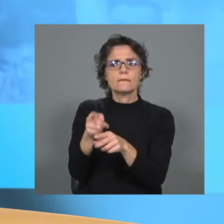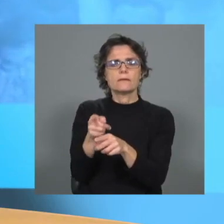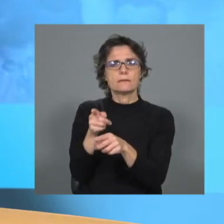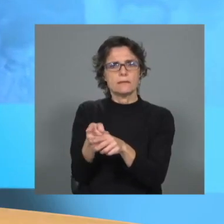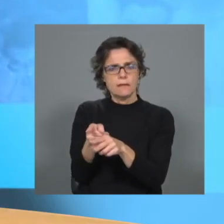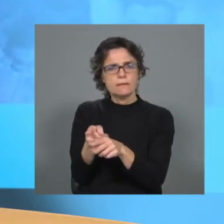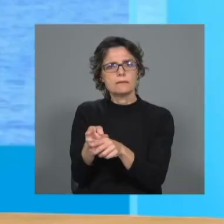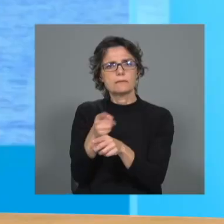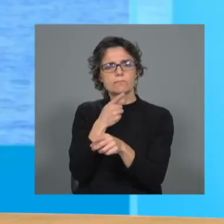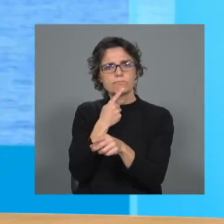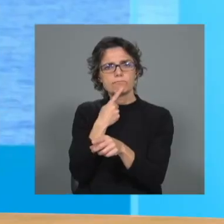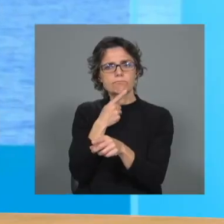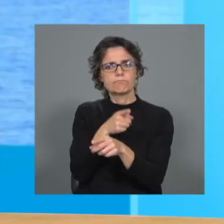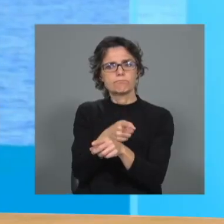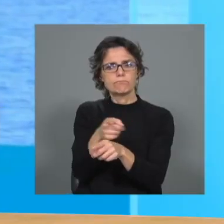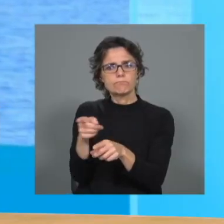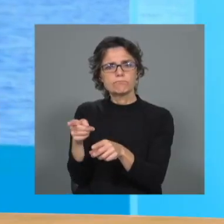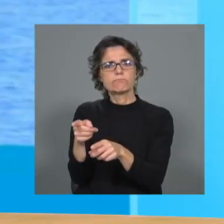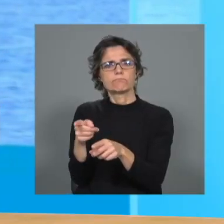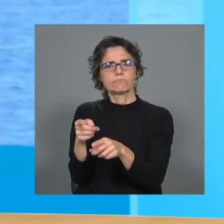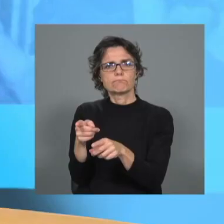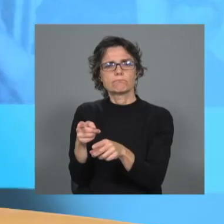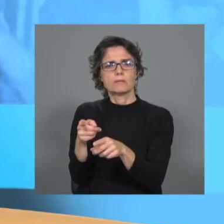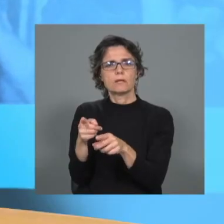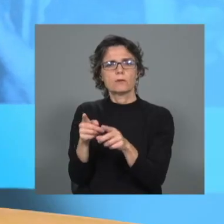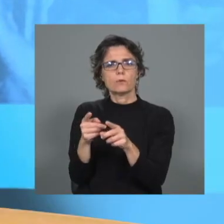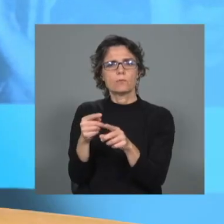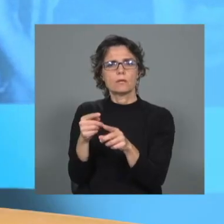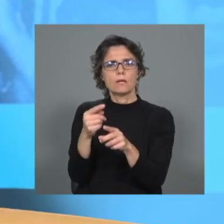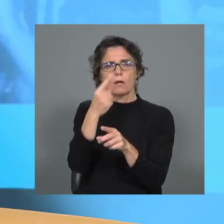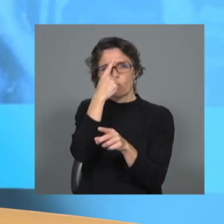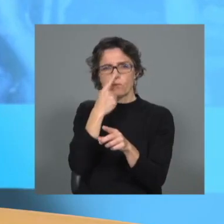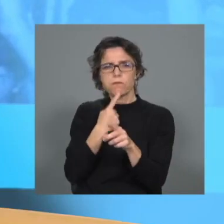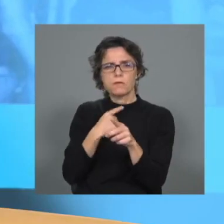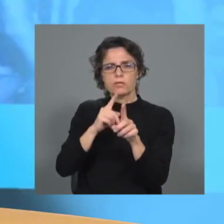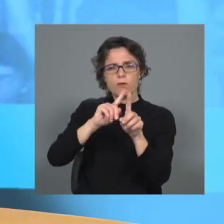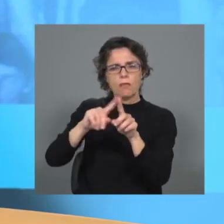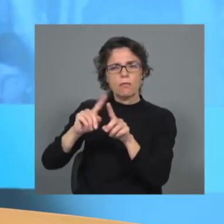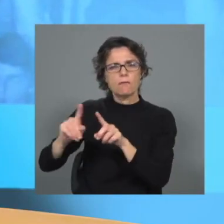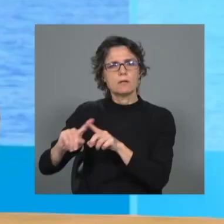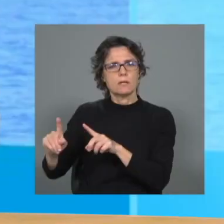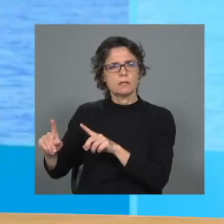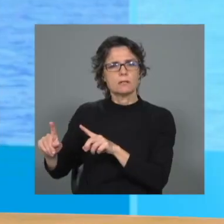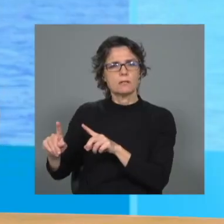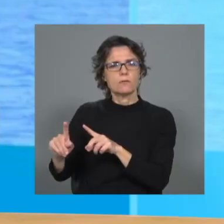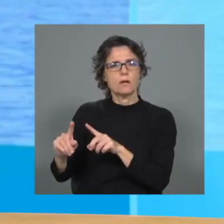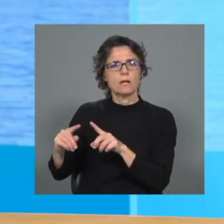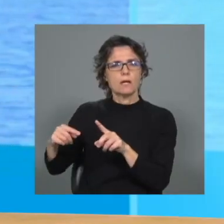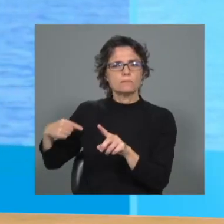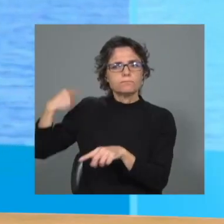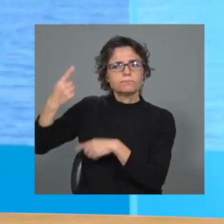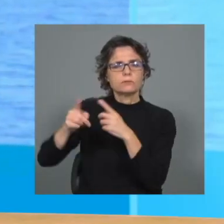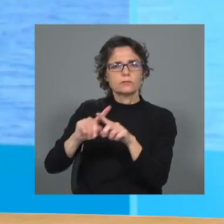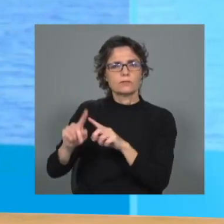é plural, tem muitas proveniências, não é? Porque por motivos diversos ali se consegue... São dois temas muito